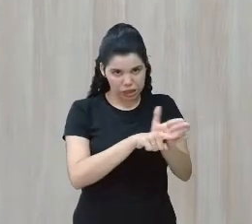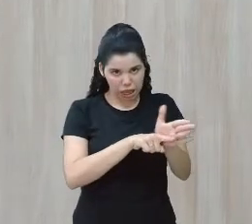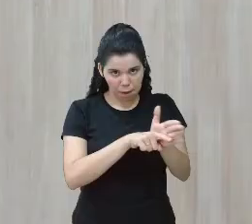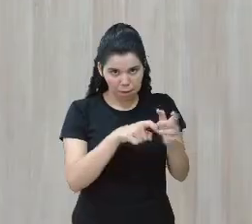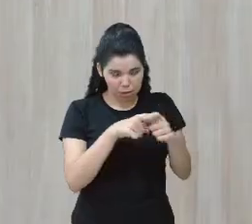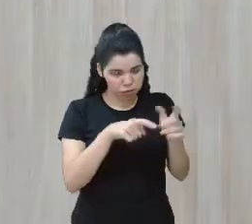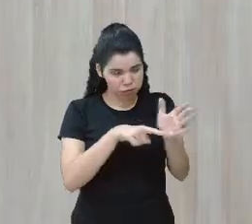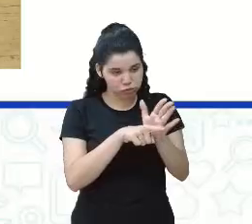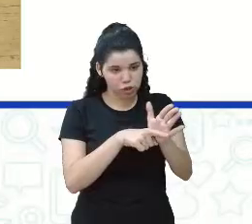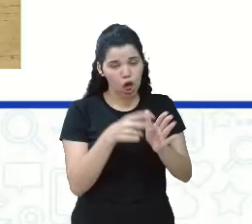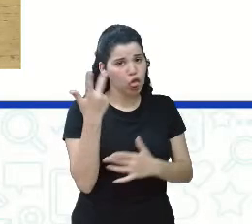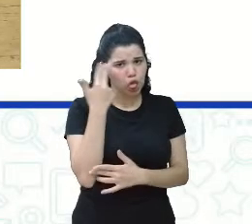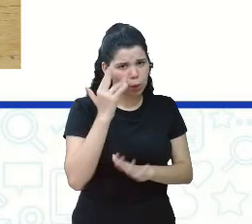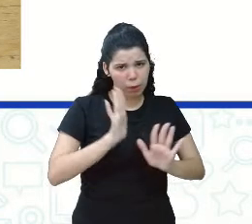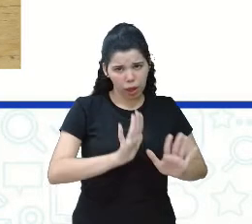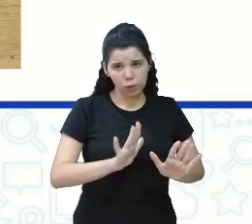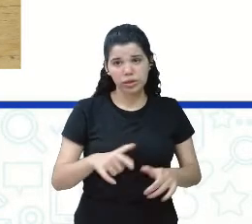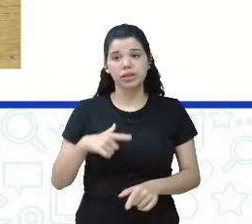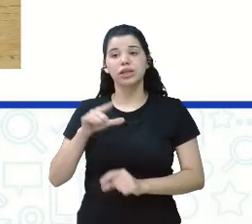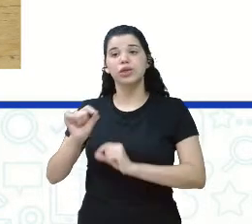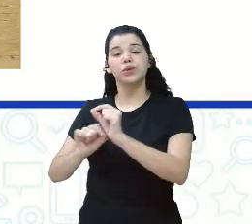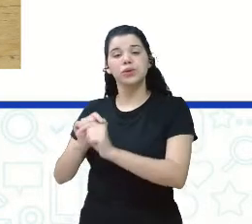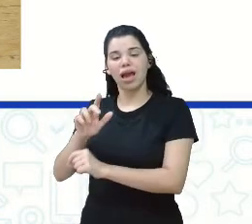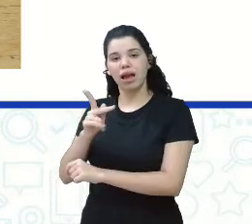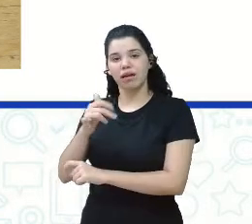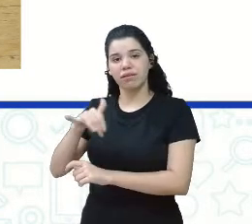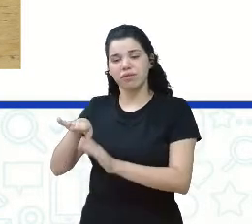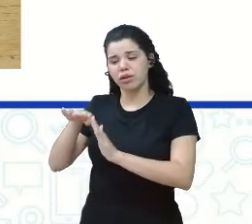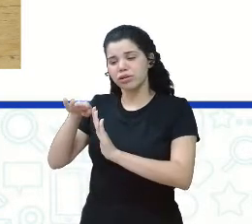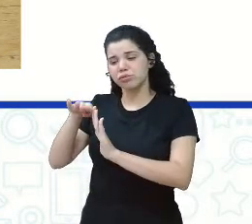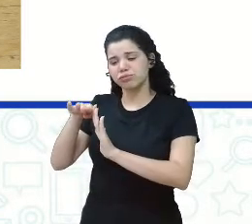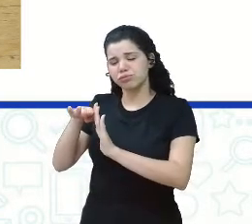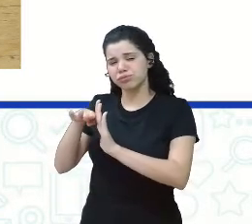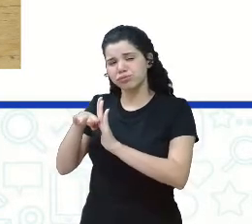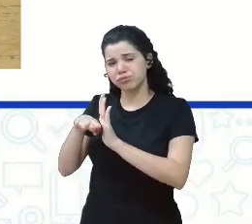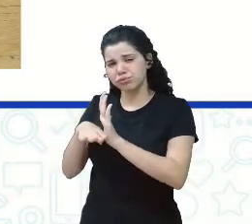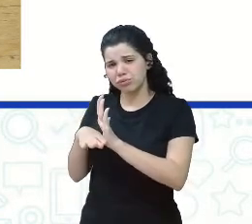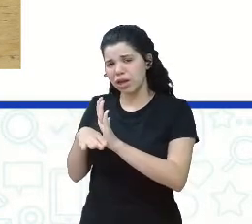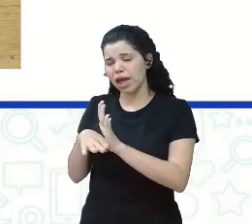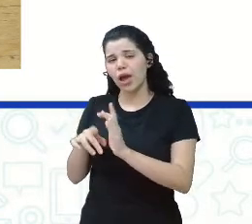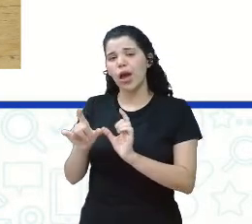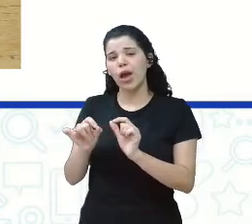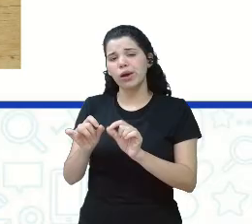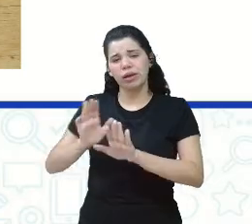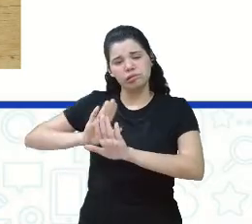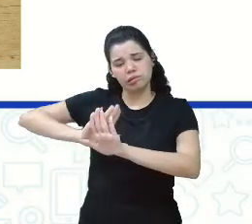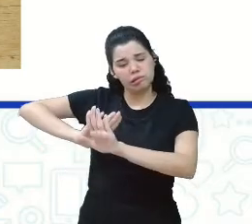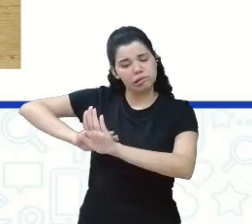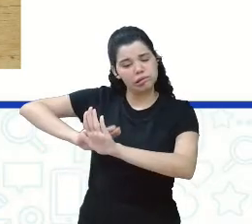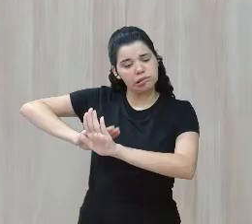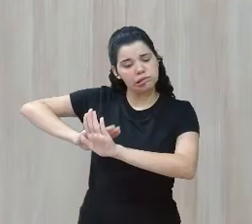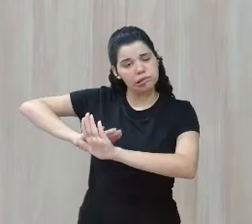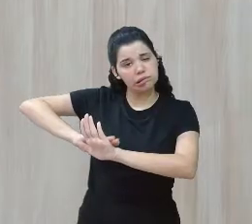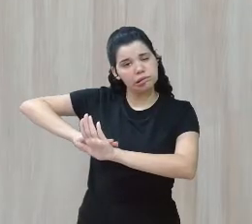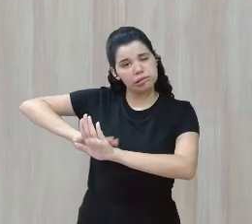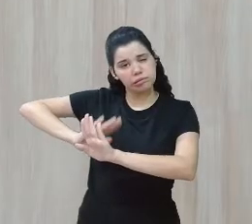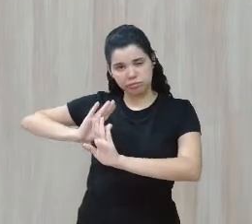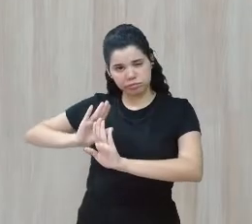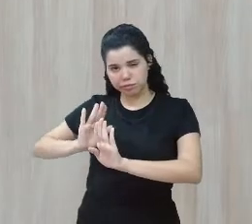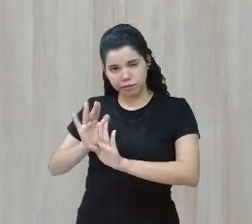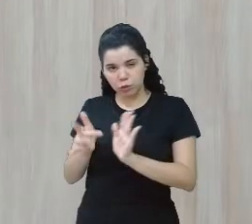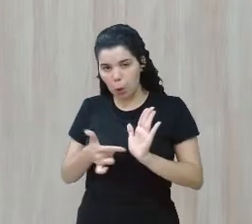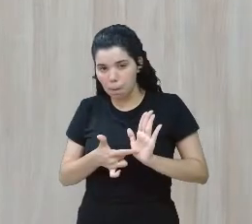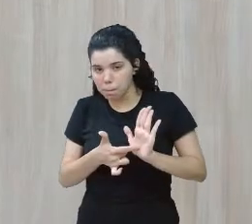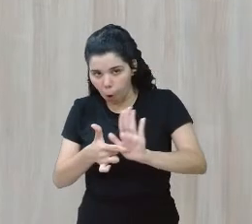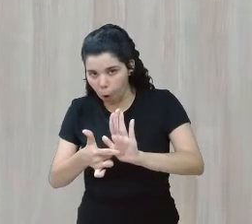o HIV ele reproduz em níveis baixíssimos. Então, é como se fosse para esconder, né, o que está acontecendo